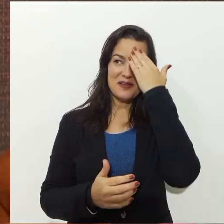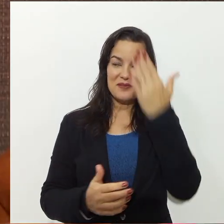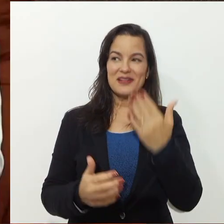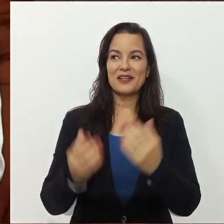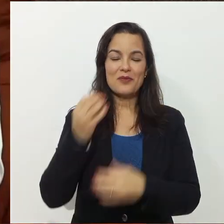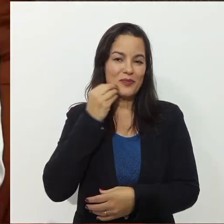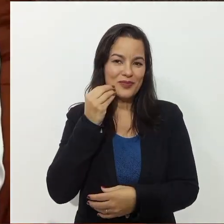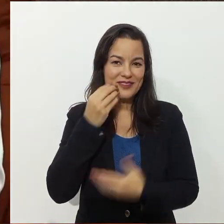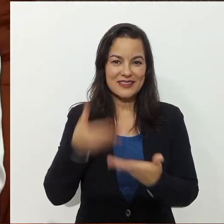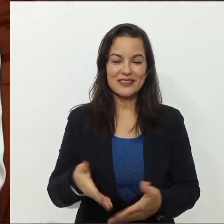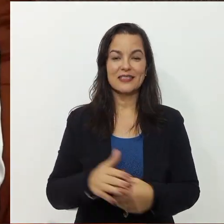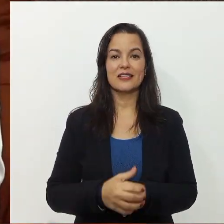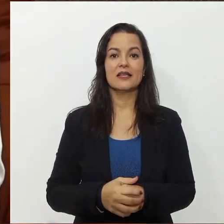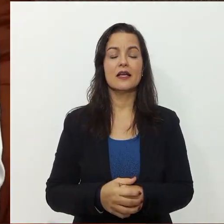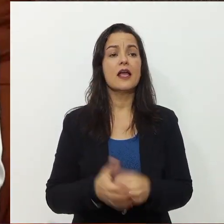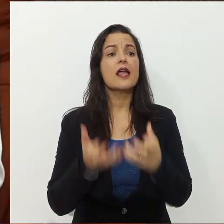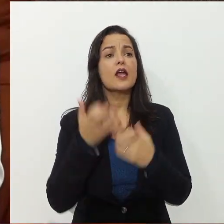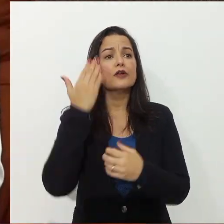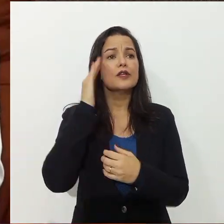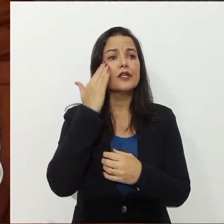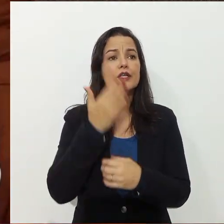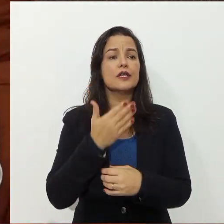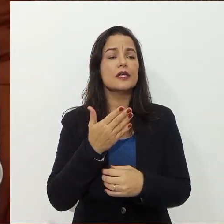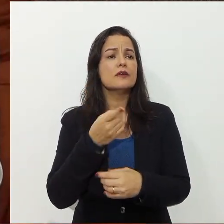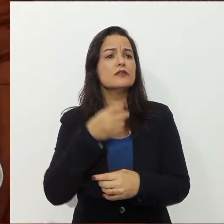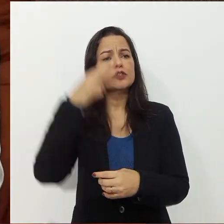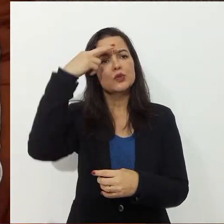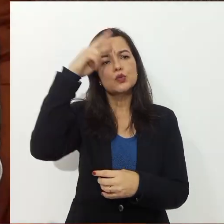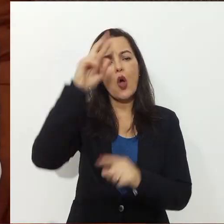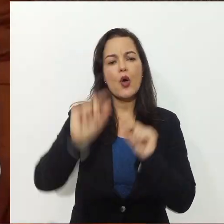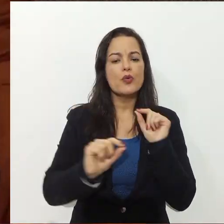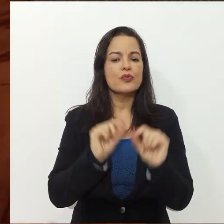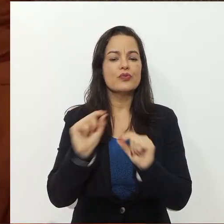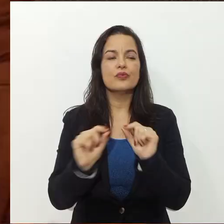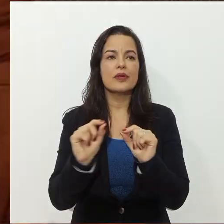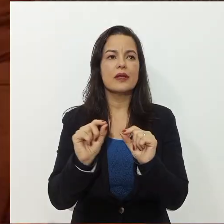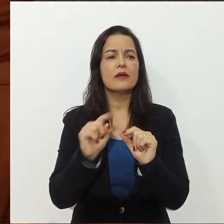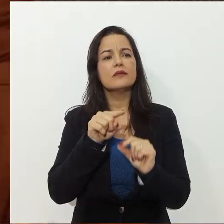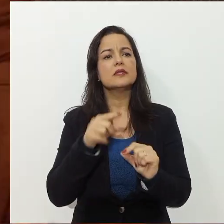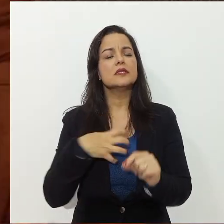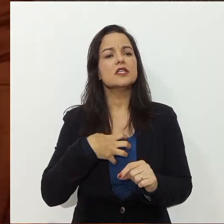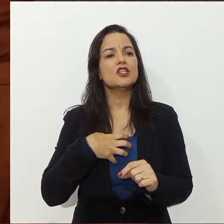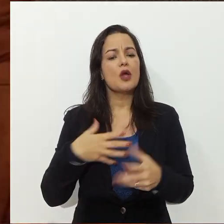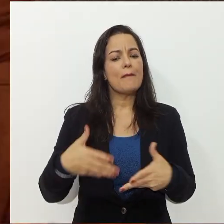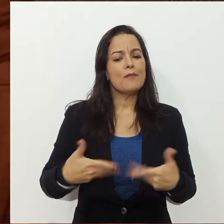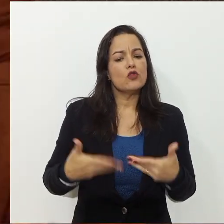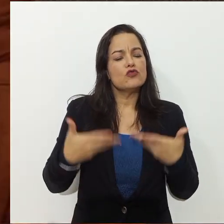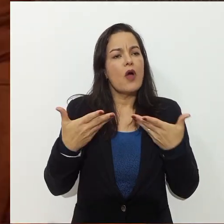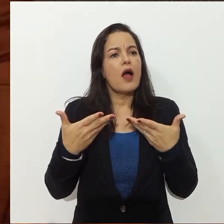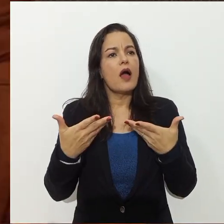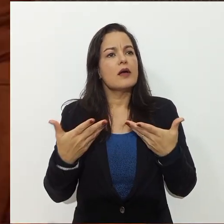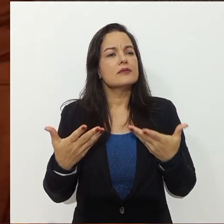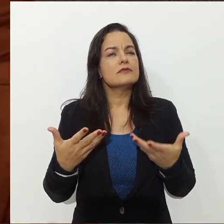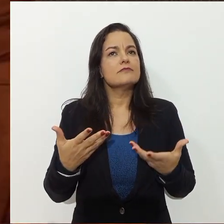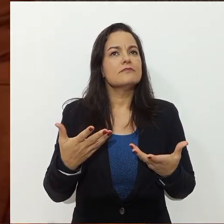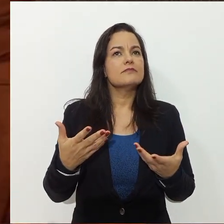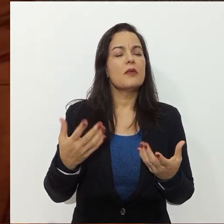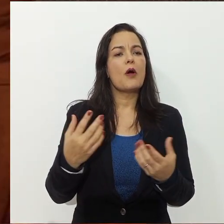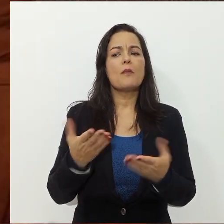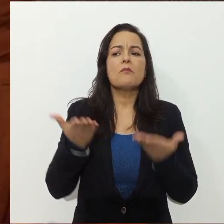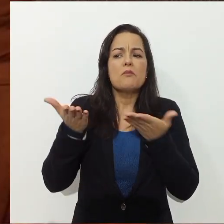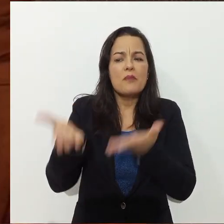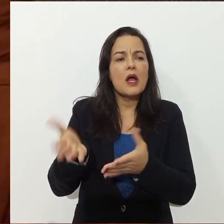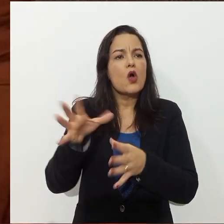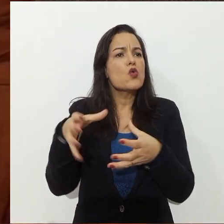oportunidade. Primeiro, eu gostaria de entender um pouco mais sobre a sua história. O que a motivou a trabalhar com acessibilidade para as pessoas com